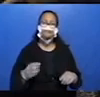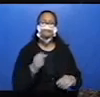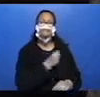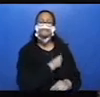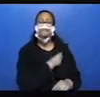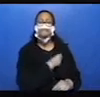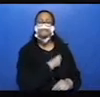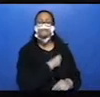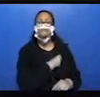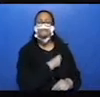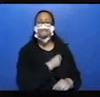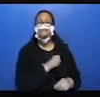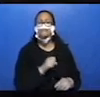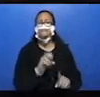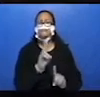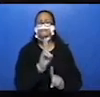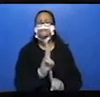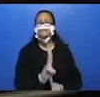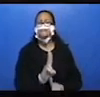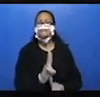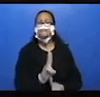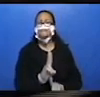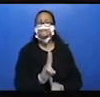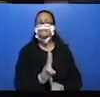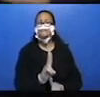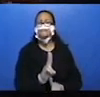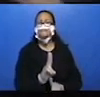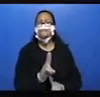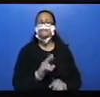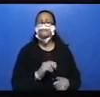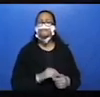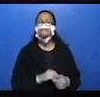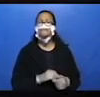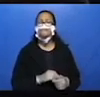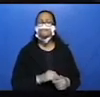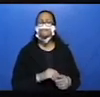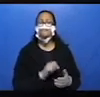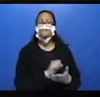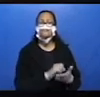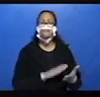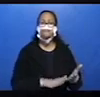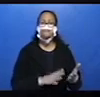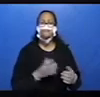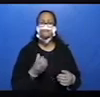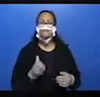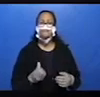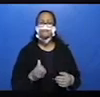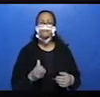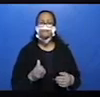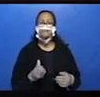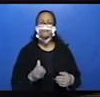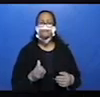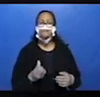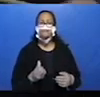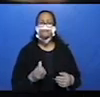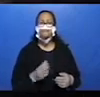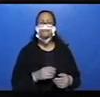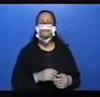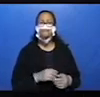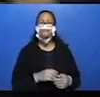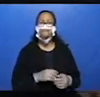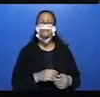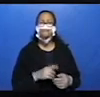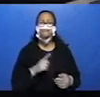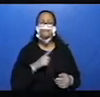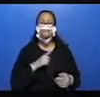na unidade? É sempre o mesmo. Qual é? O 6 é bacaninha, pessoal. Eu tenho